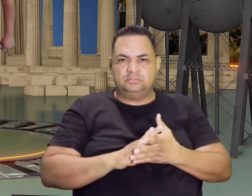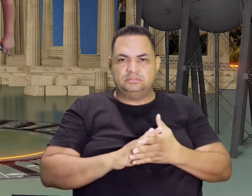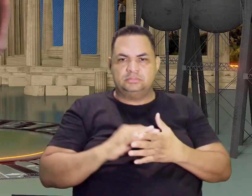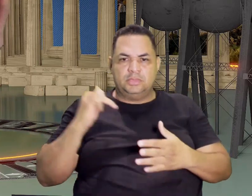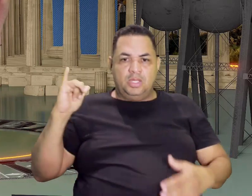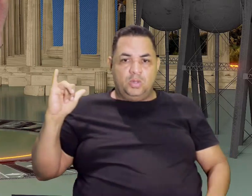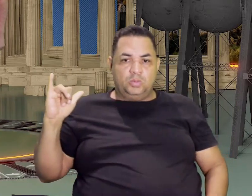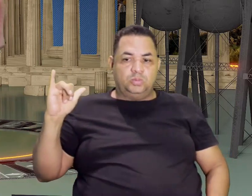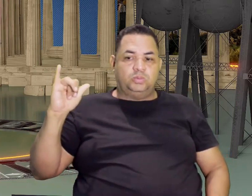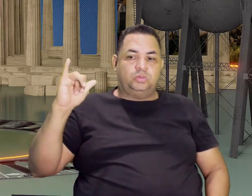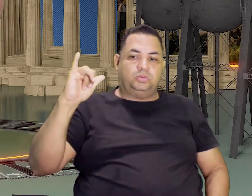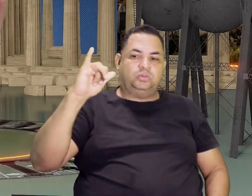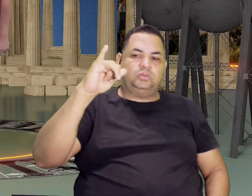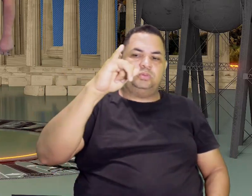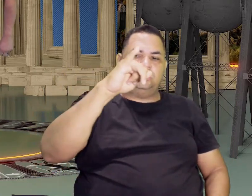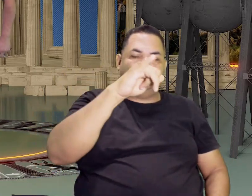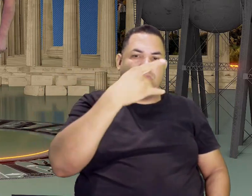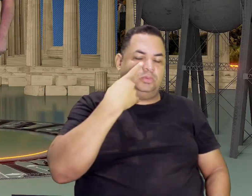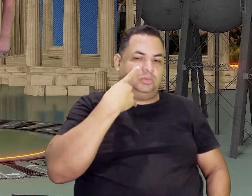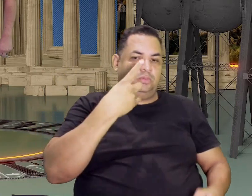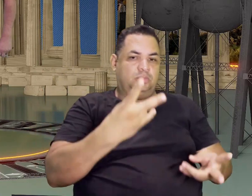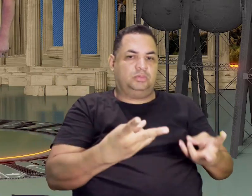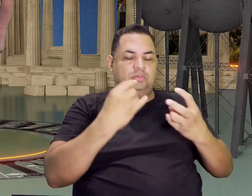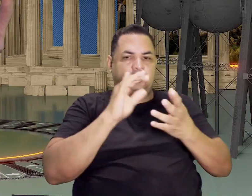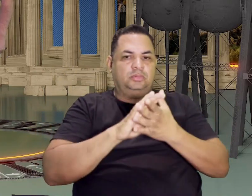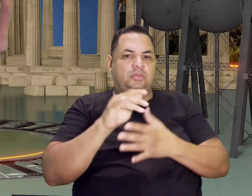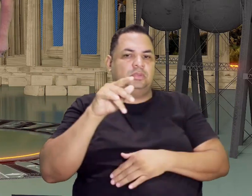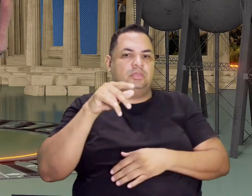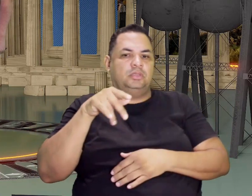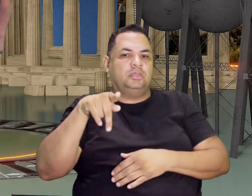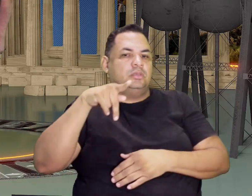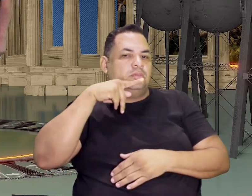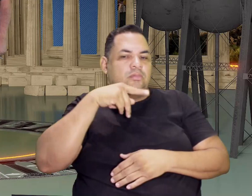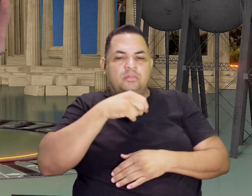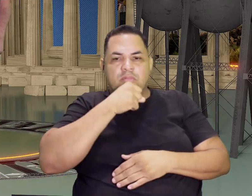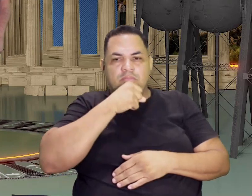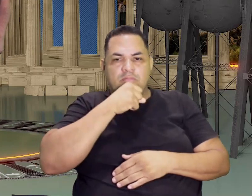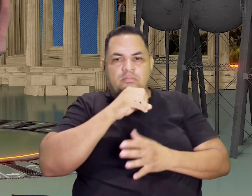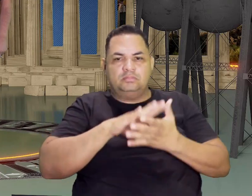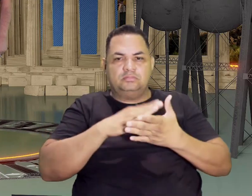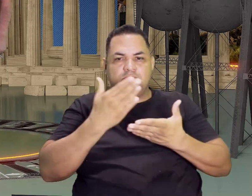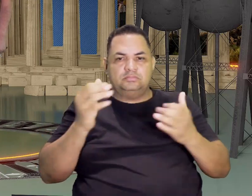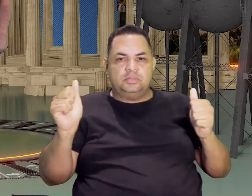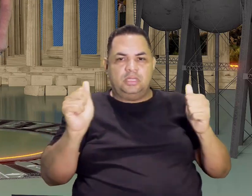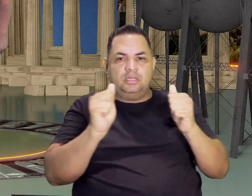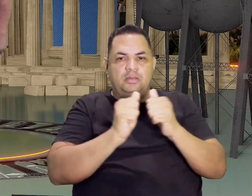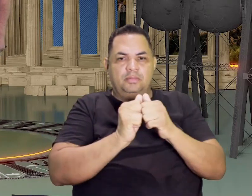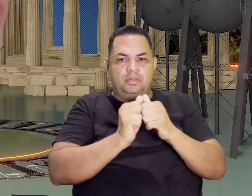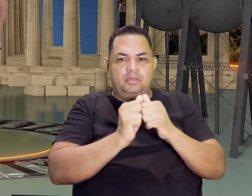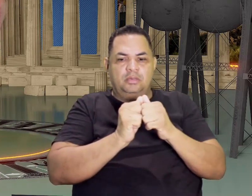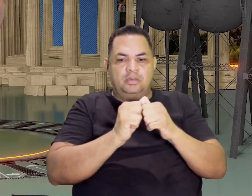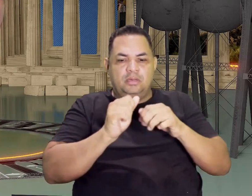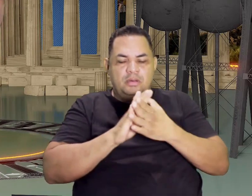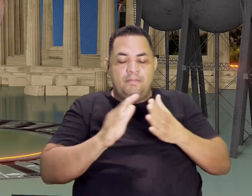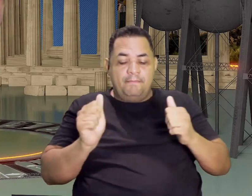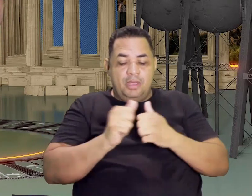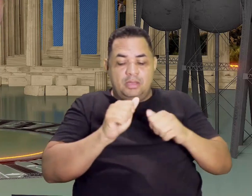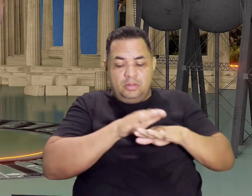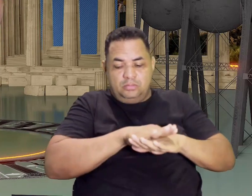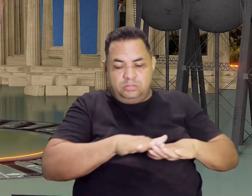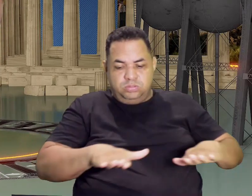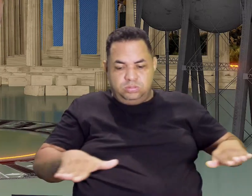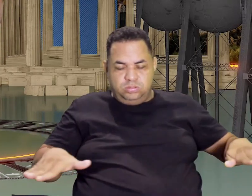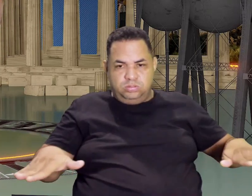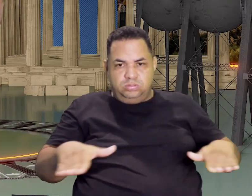aviões, se vocês perceberem, aqui em Porto Velho eu vejo que próximo tem um aeroporto, ele sai para lá, para o